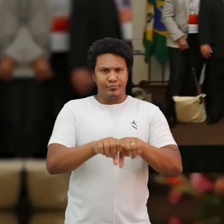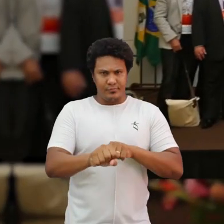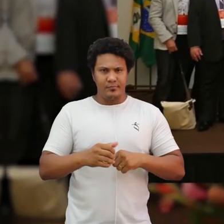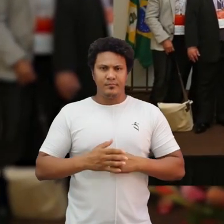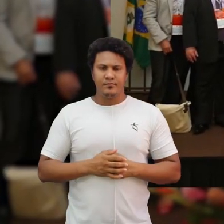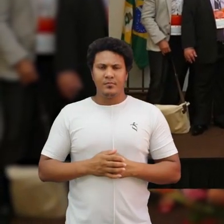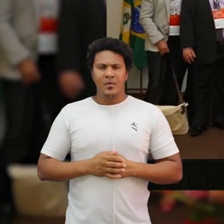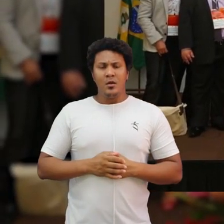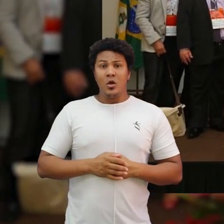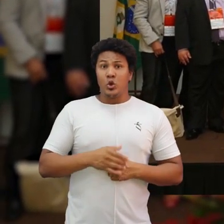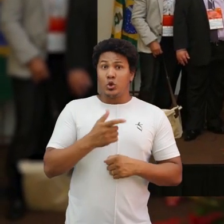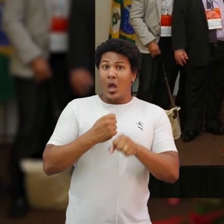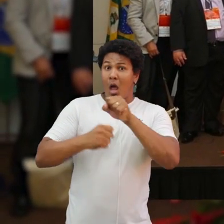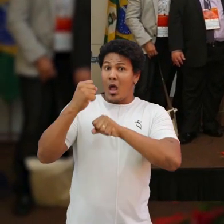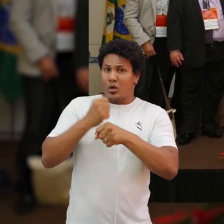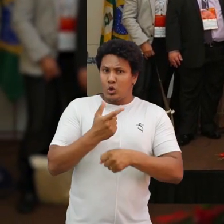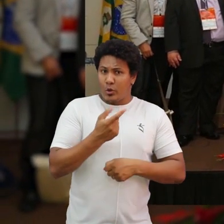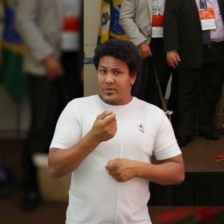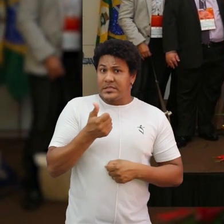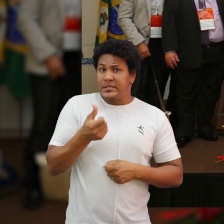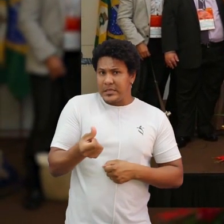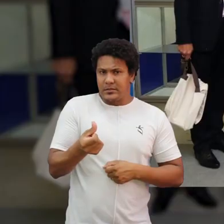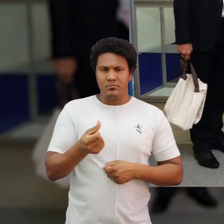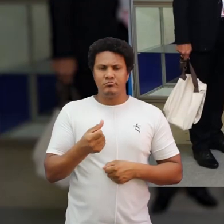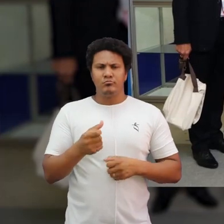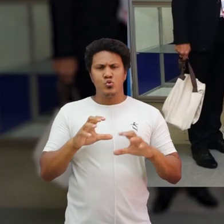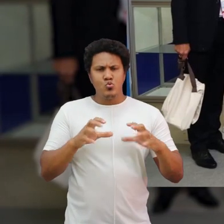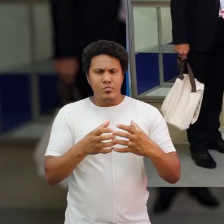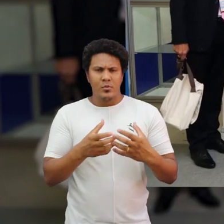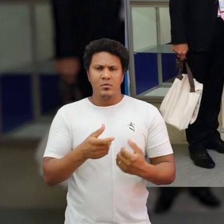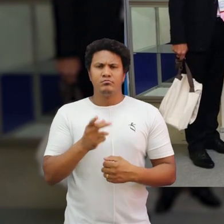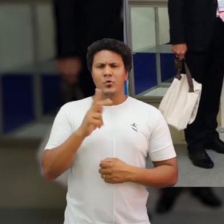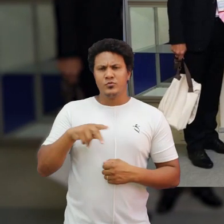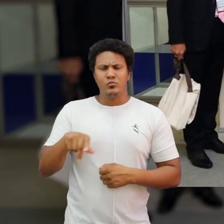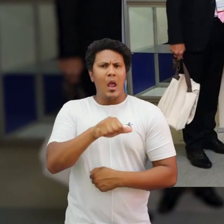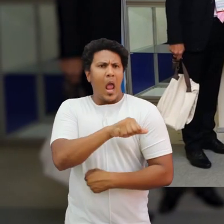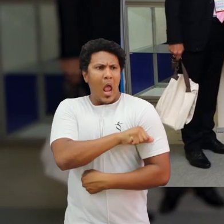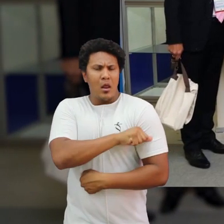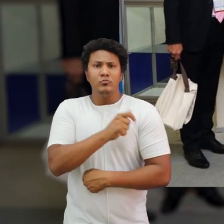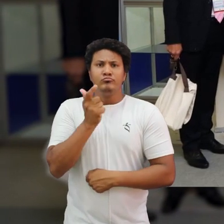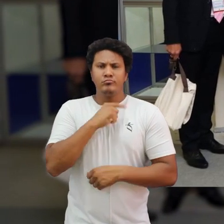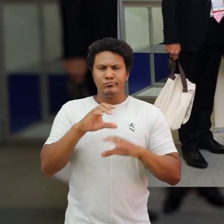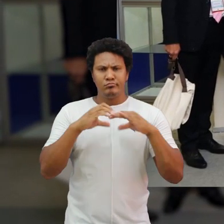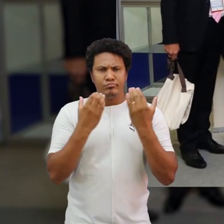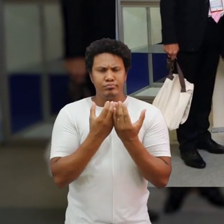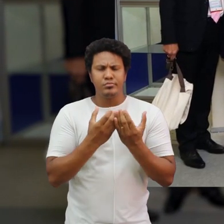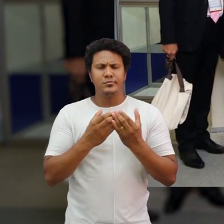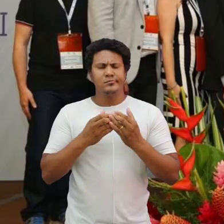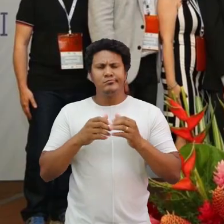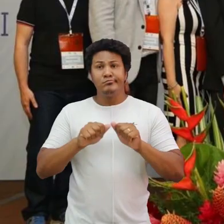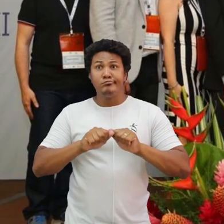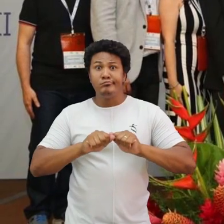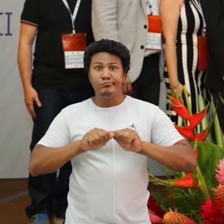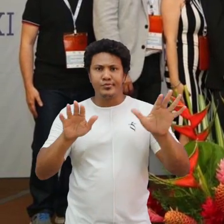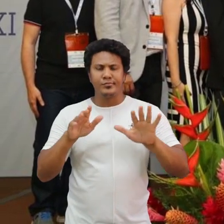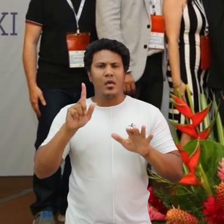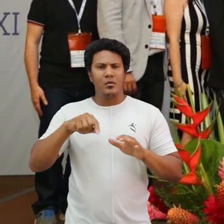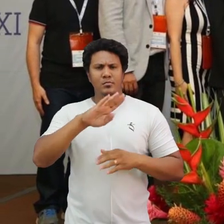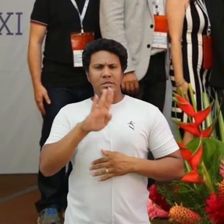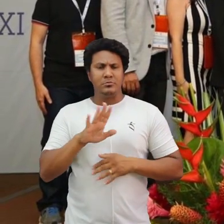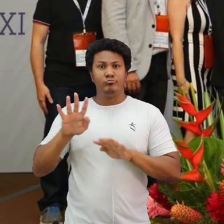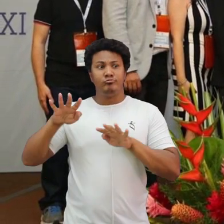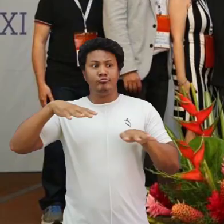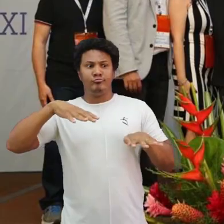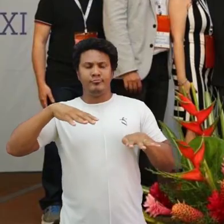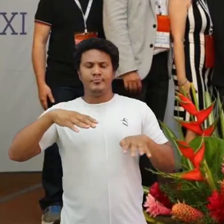4 anos. Em 2016, professores e alunos organizaram o Congresso Brasileiro de Engenharia Química, o que deu